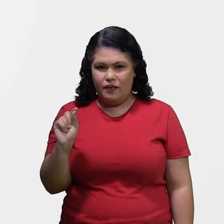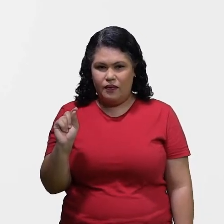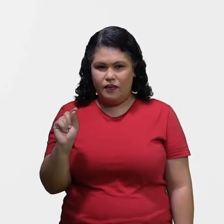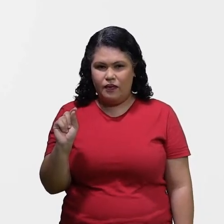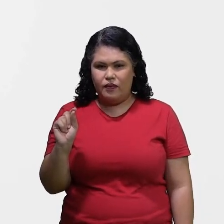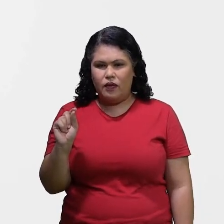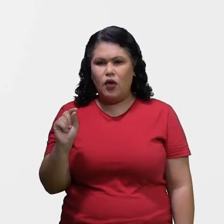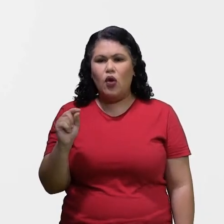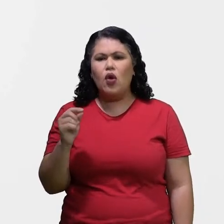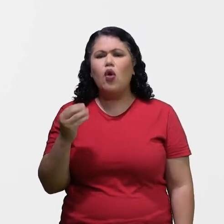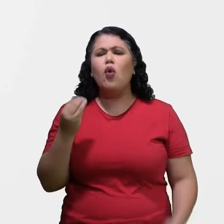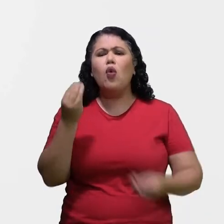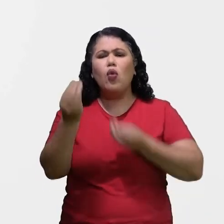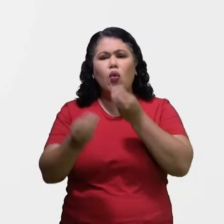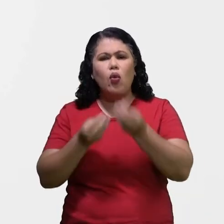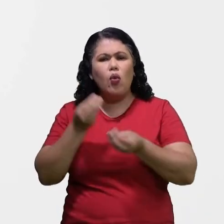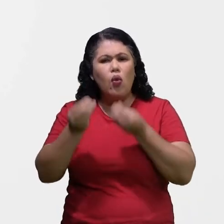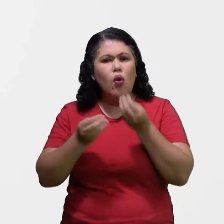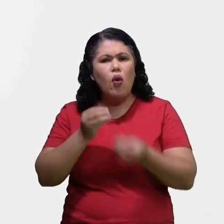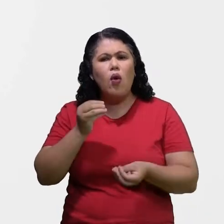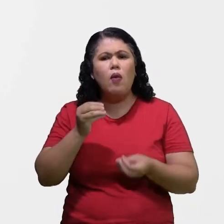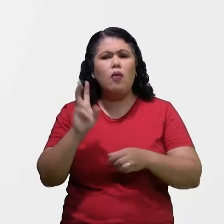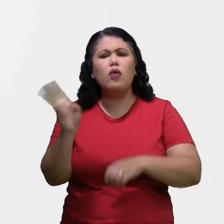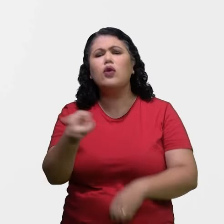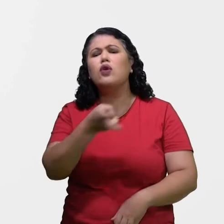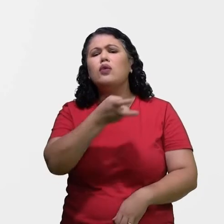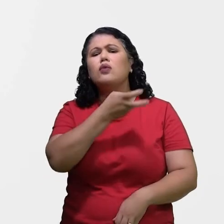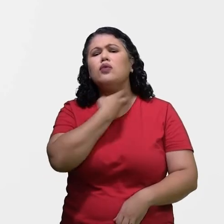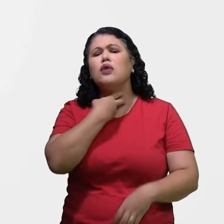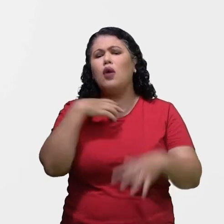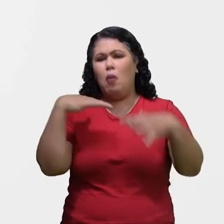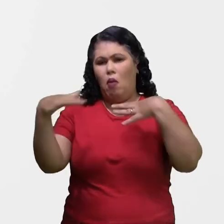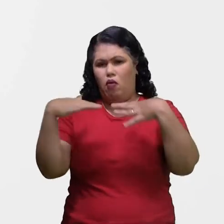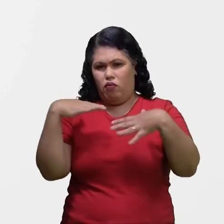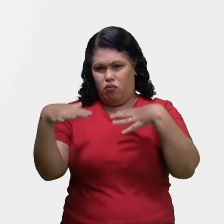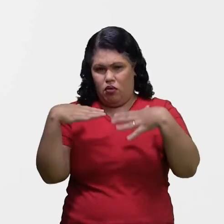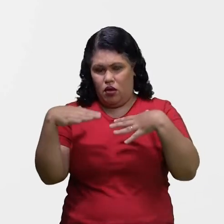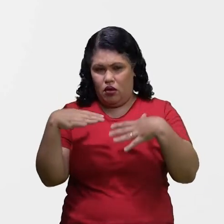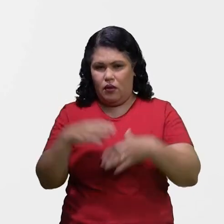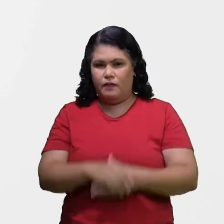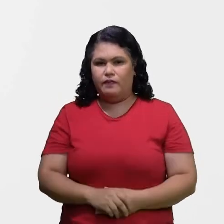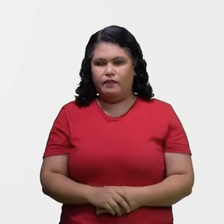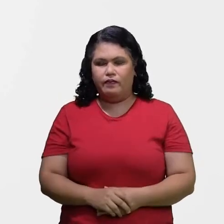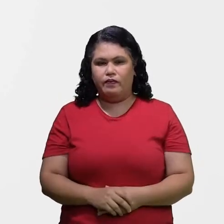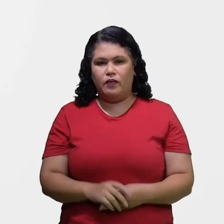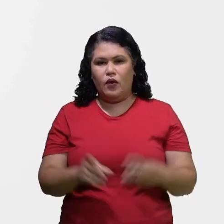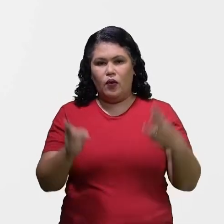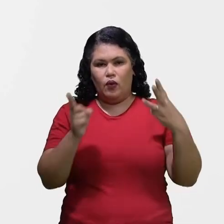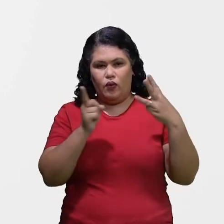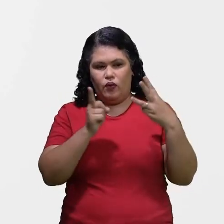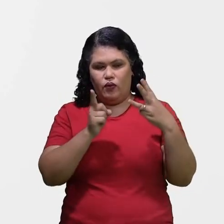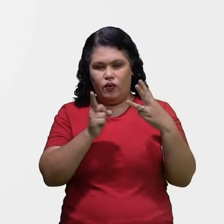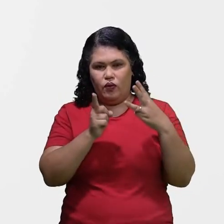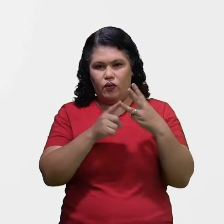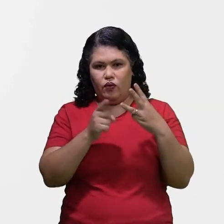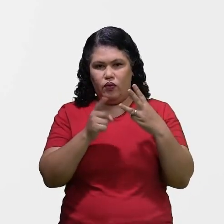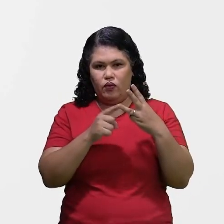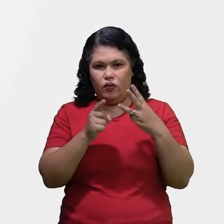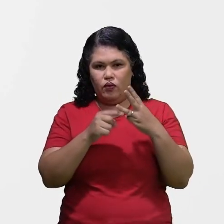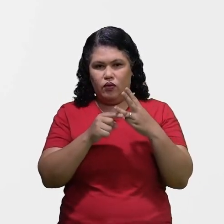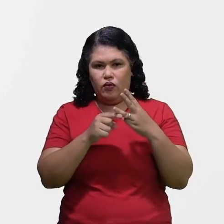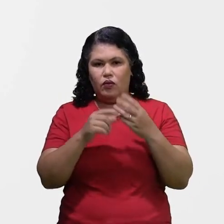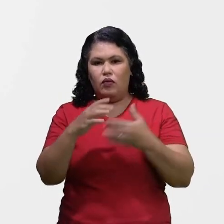morcegos? O deslocamento. Como que o morcego se desloca? Tá bom? Um outro animal, para vocês fazerem essa comparação,